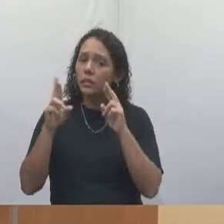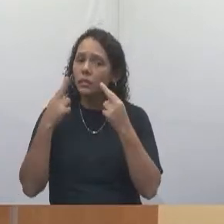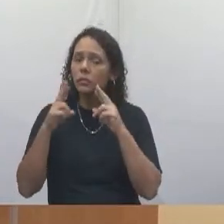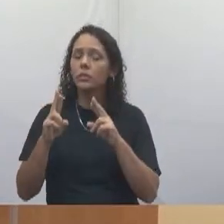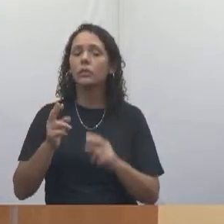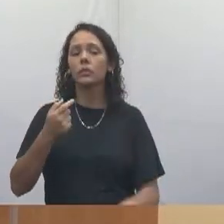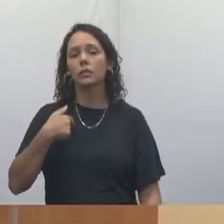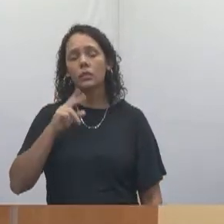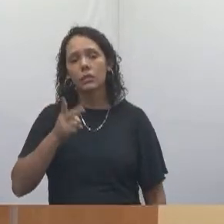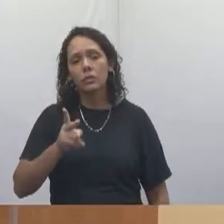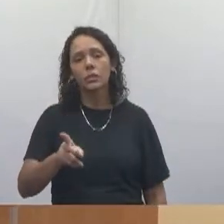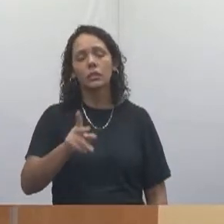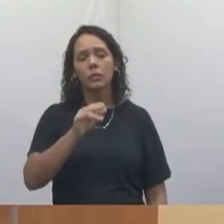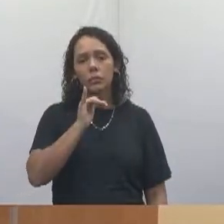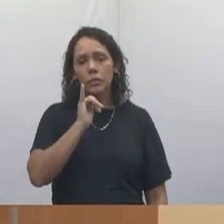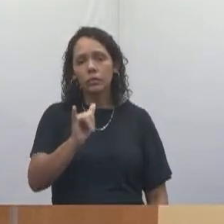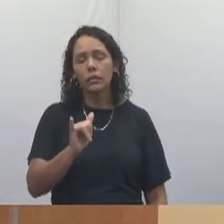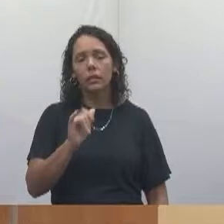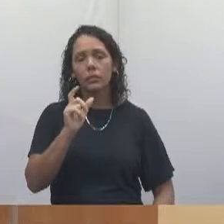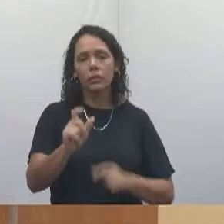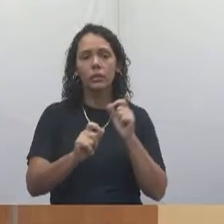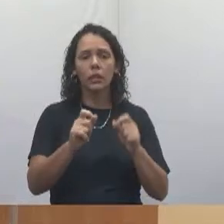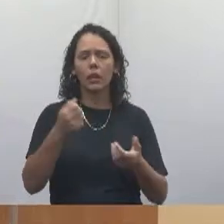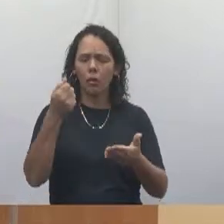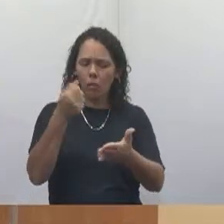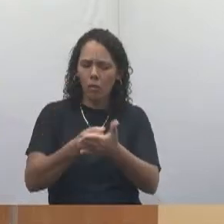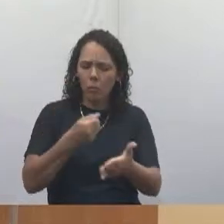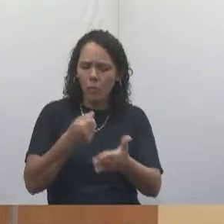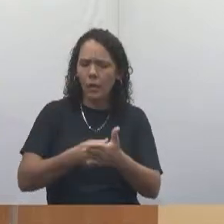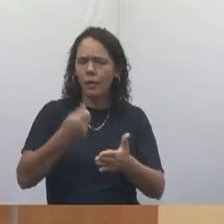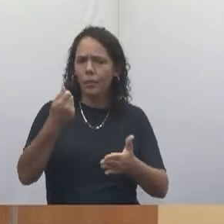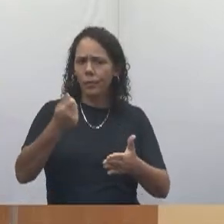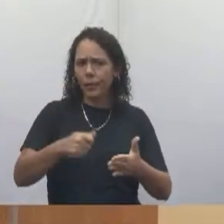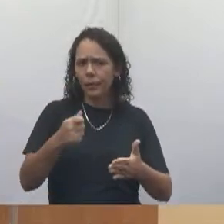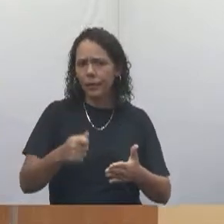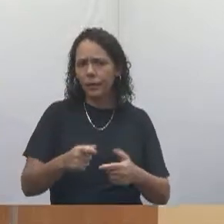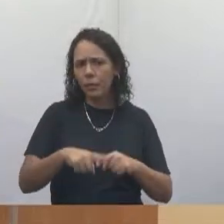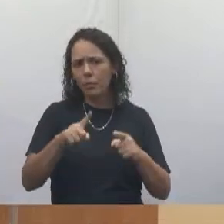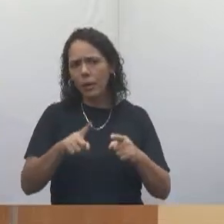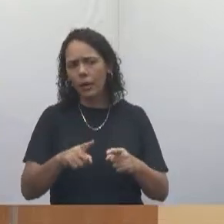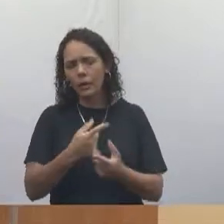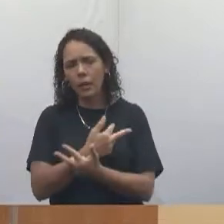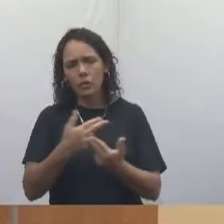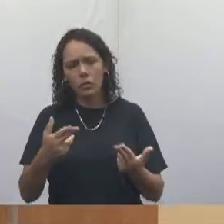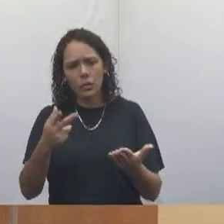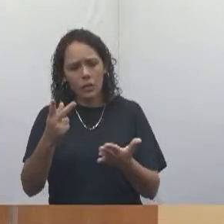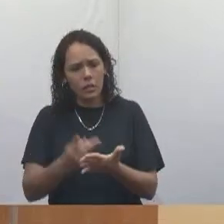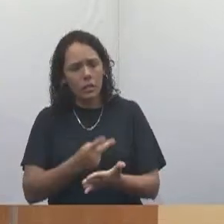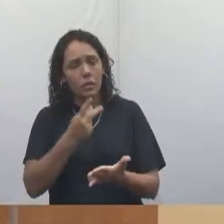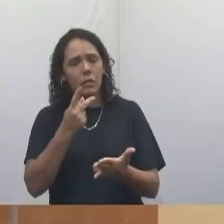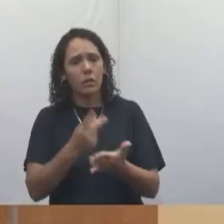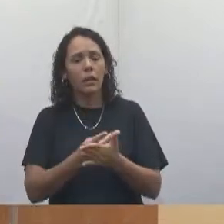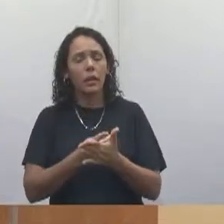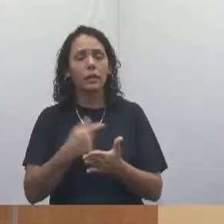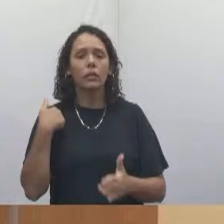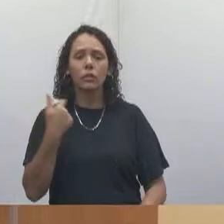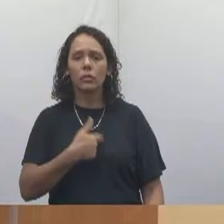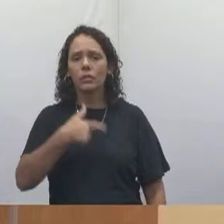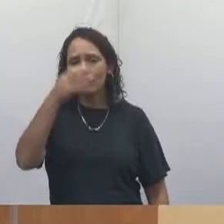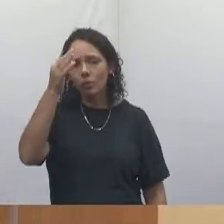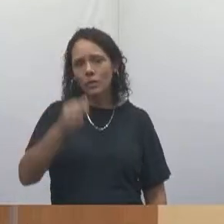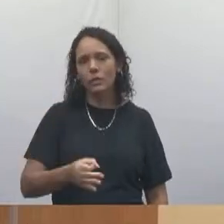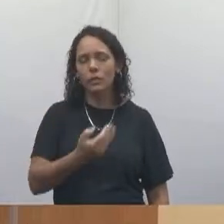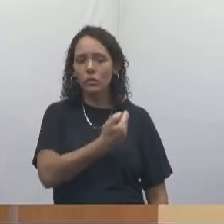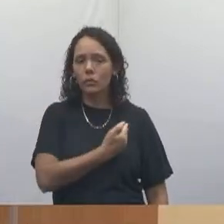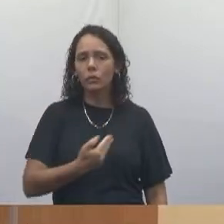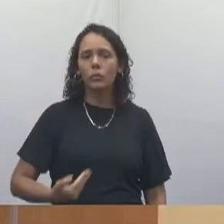costumo dizer que a gente tem que cobrar e criticar aquilo que está errado, né, e nós temos certeza de que esse governo